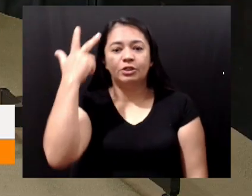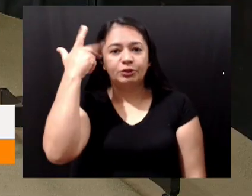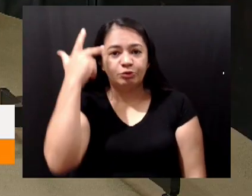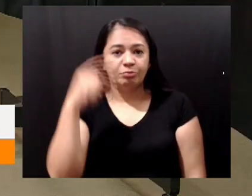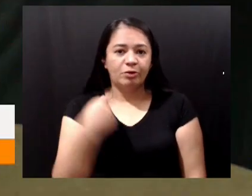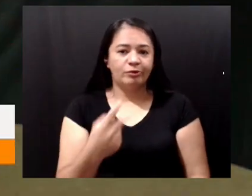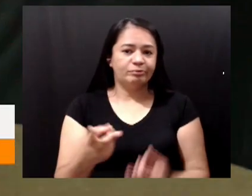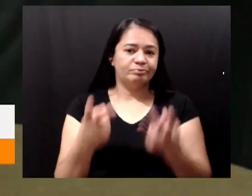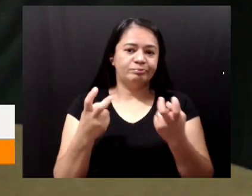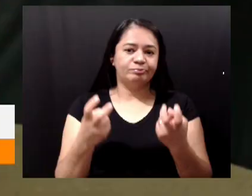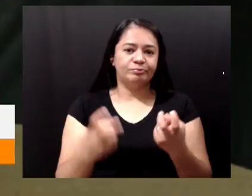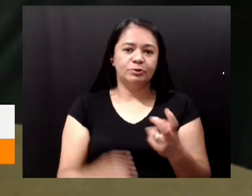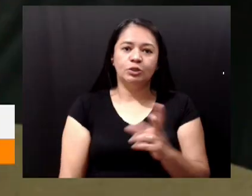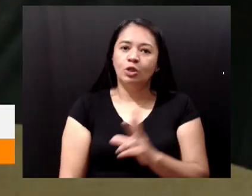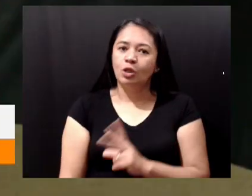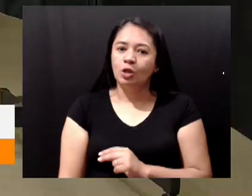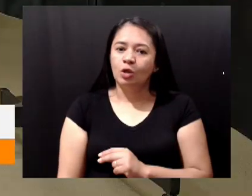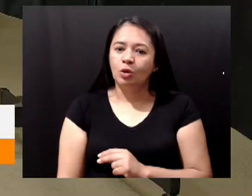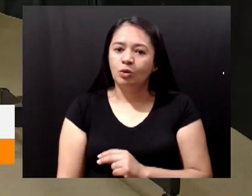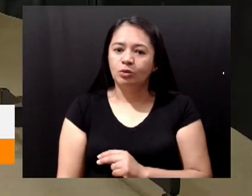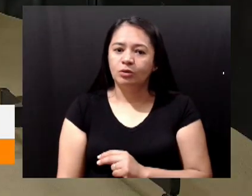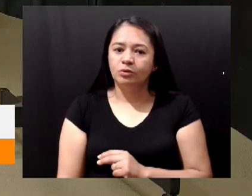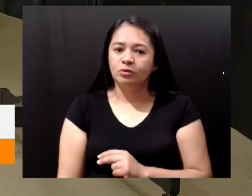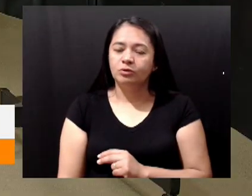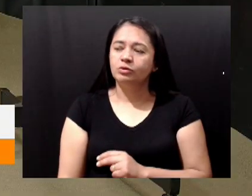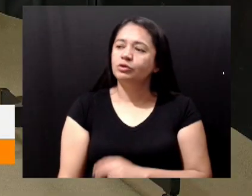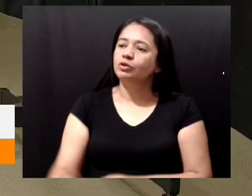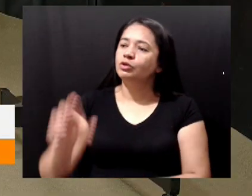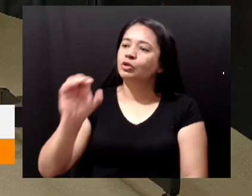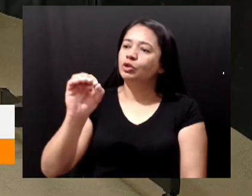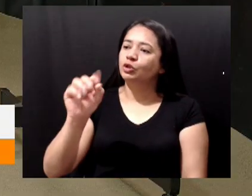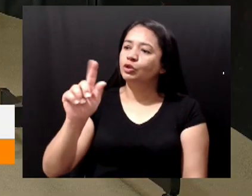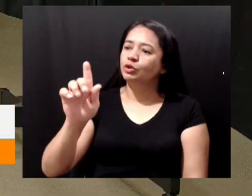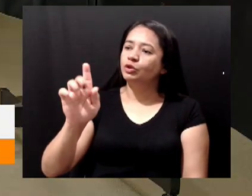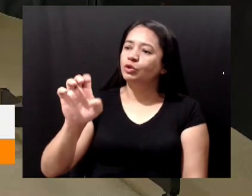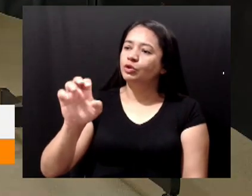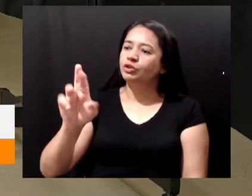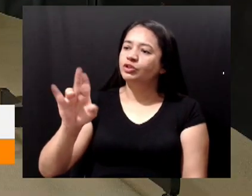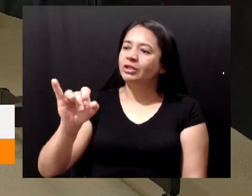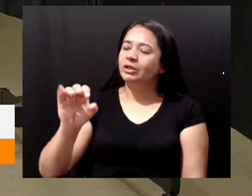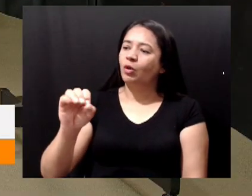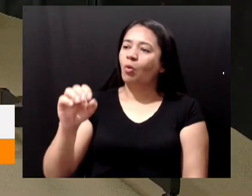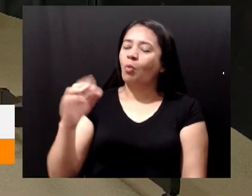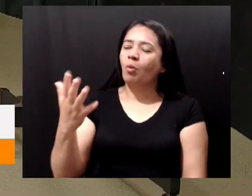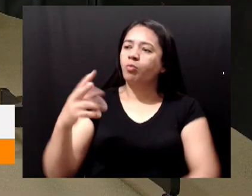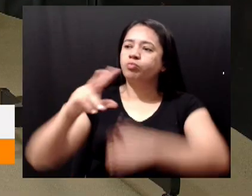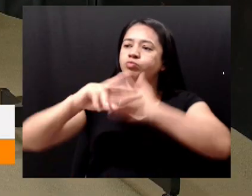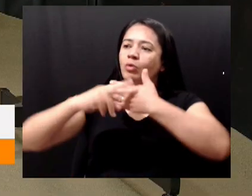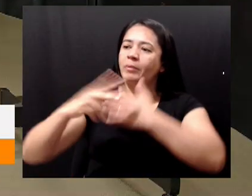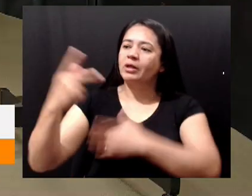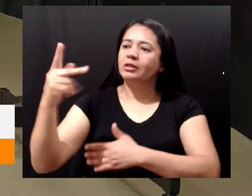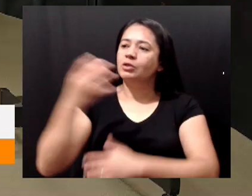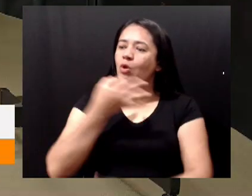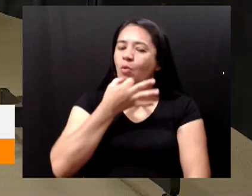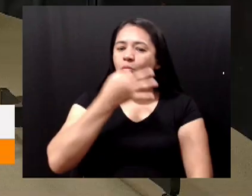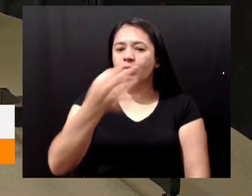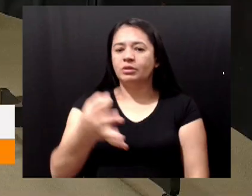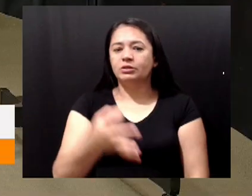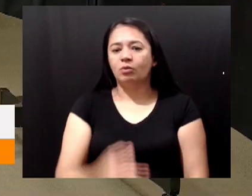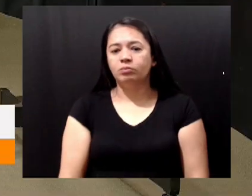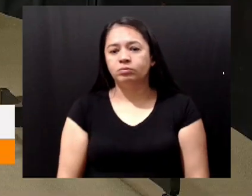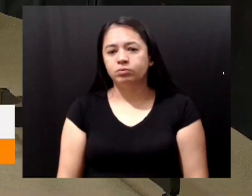vida, olha só, né? Agora, Rogério, qual que é o impacto na sua avaliação, né,